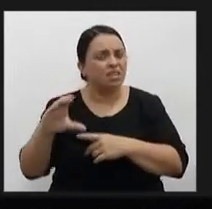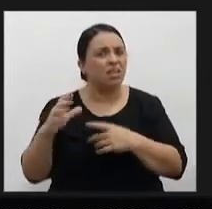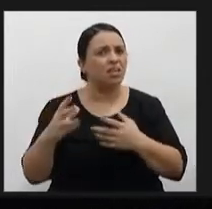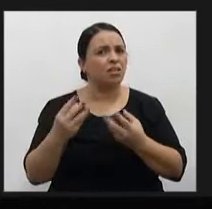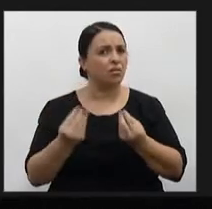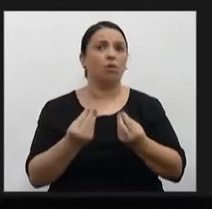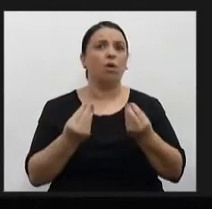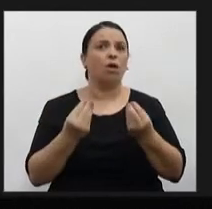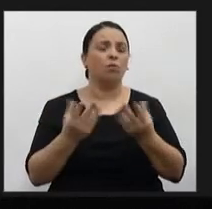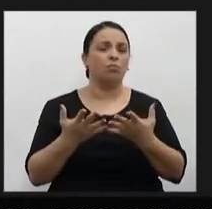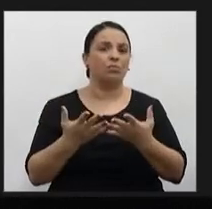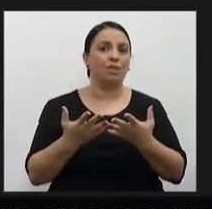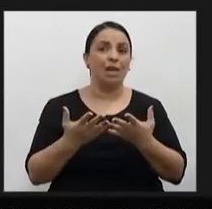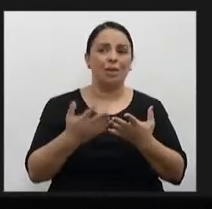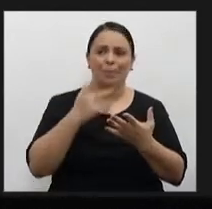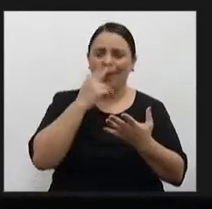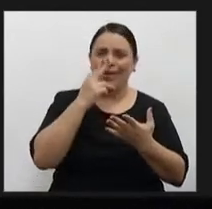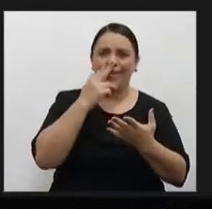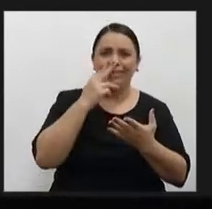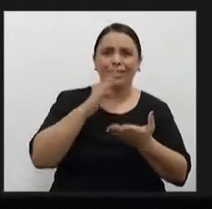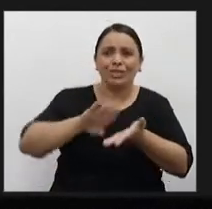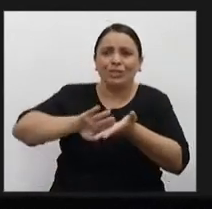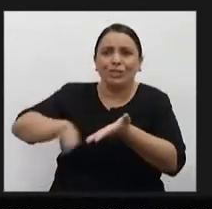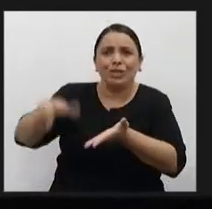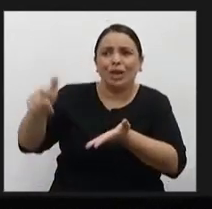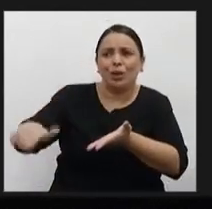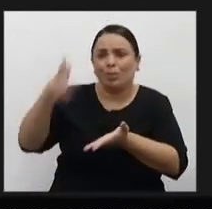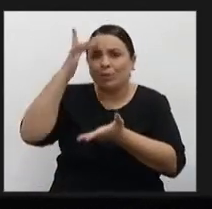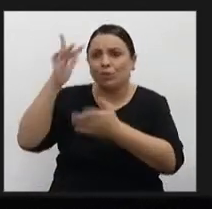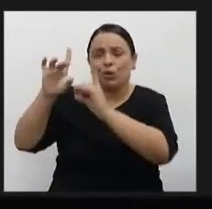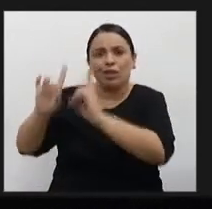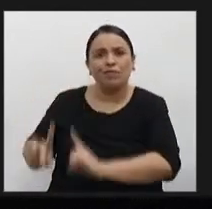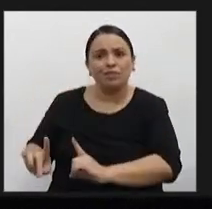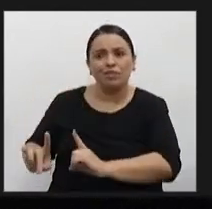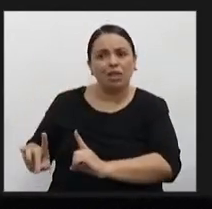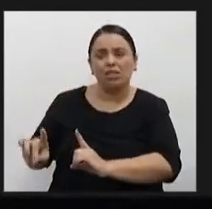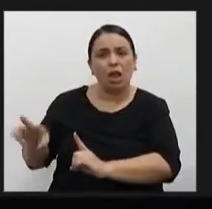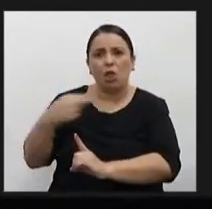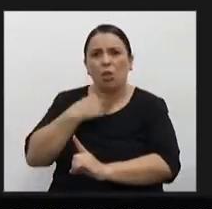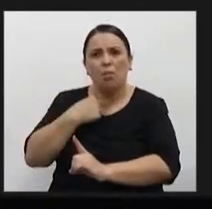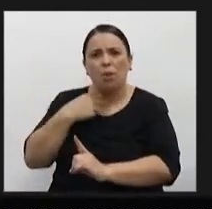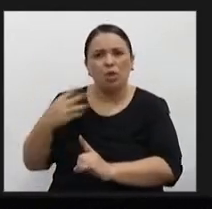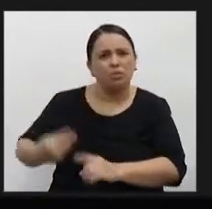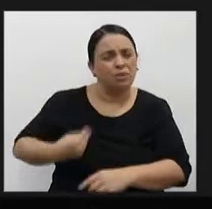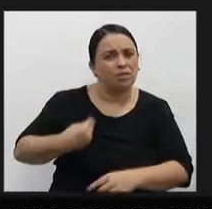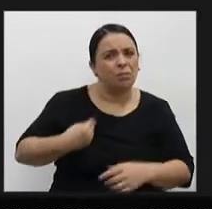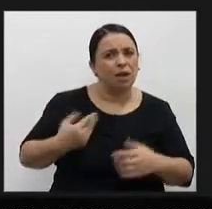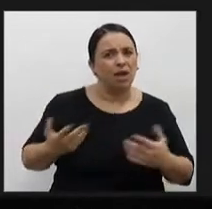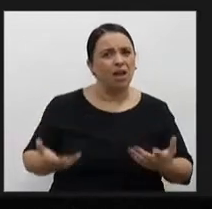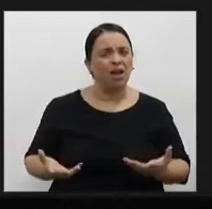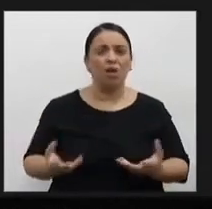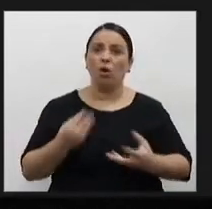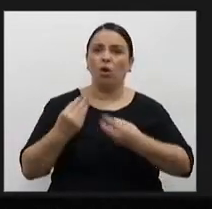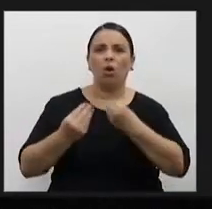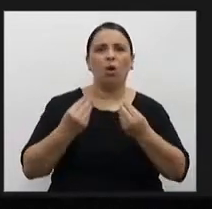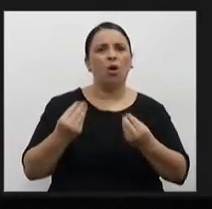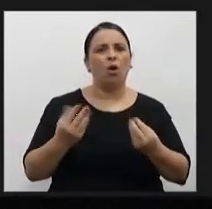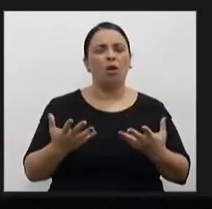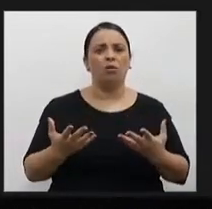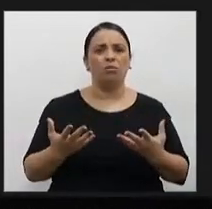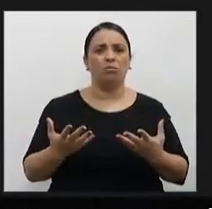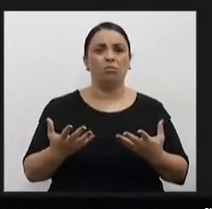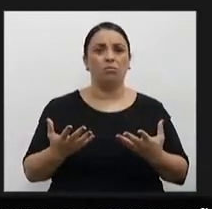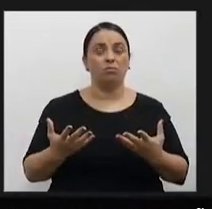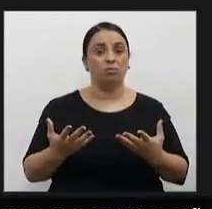têm comorbidade nenhuma. Aí uma pessoa que tem deficiência e tem comorbidade, mas ela não recebe o BPC,